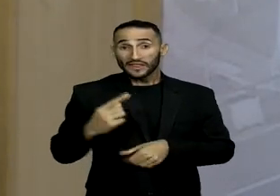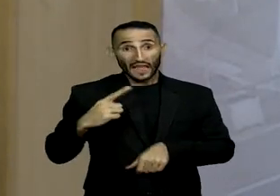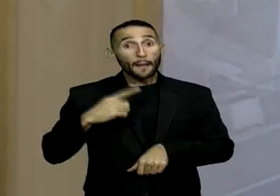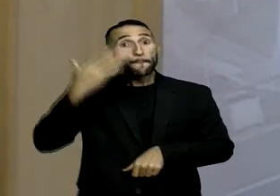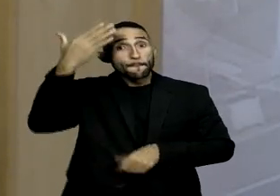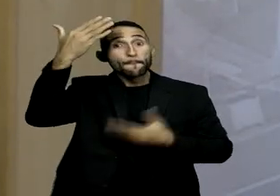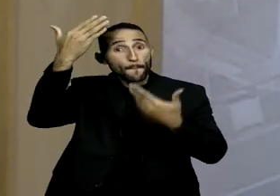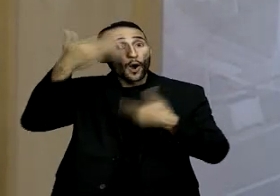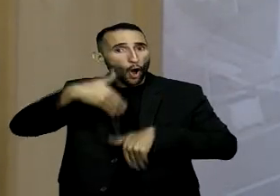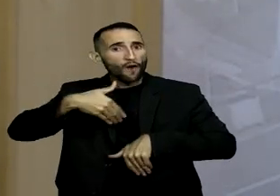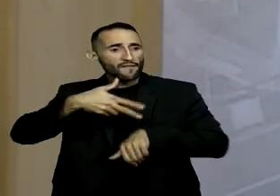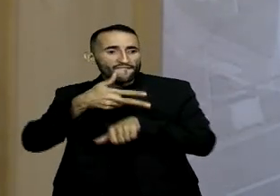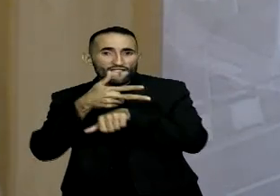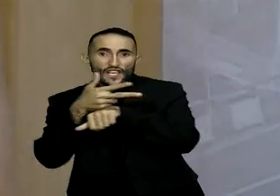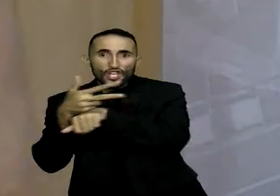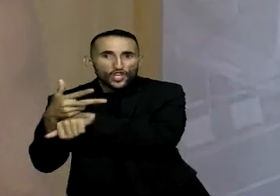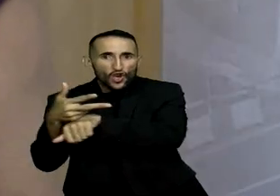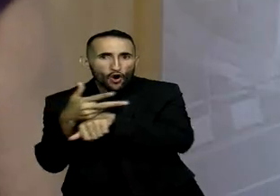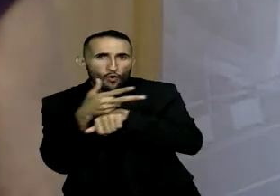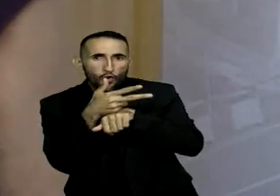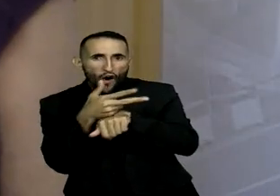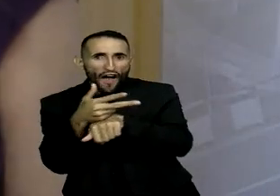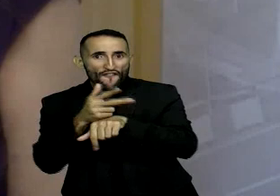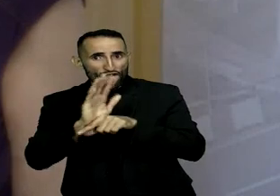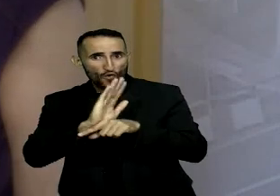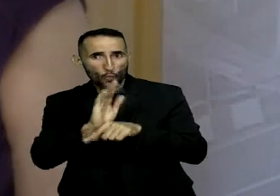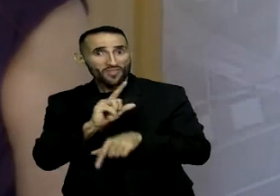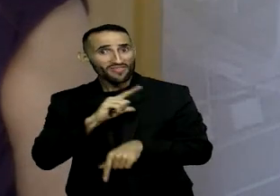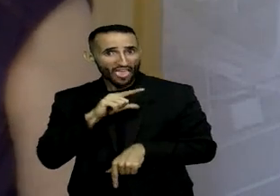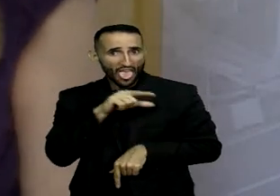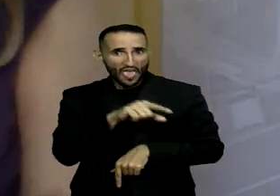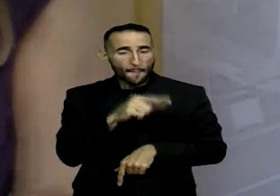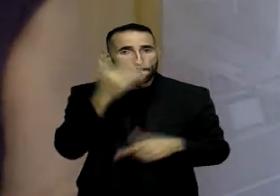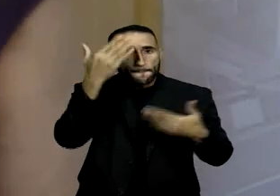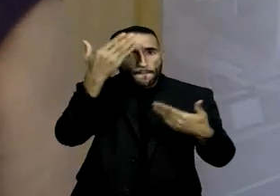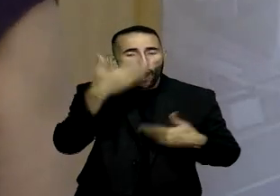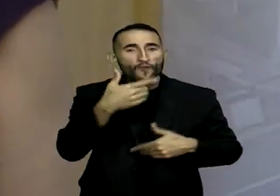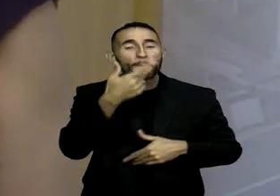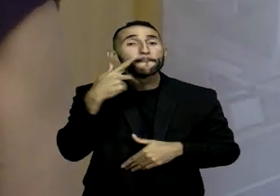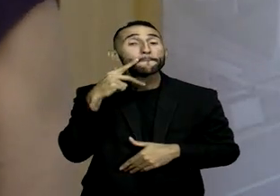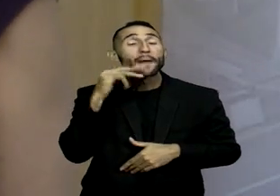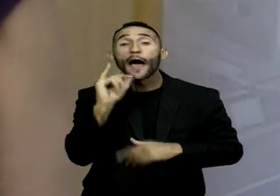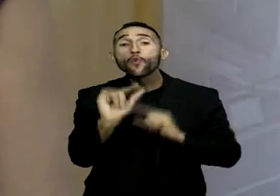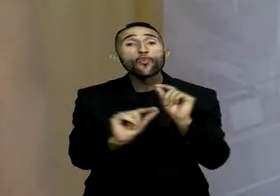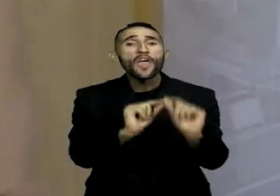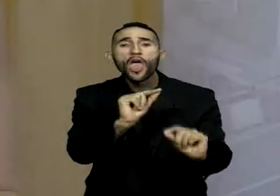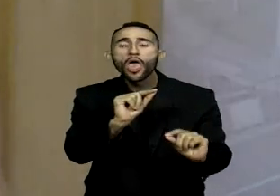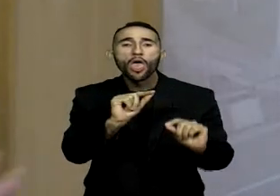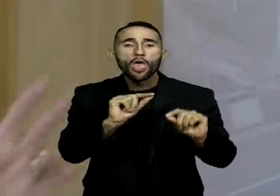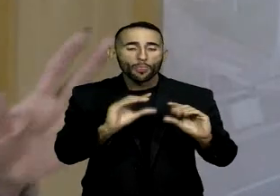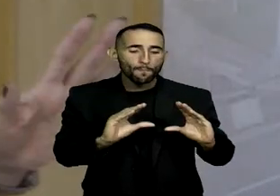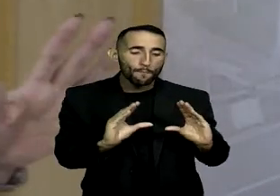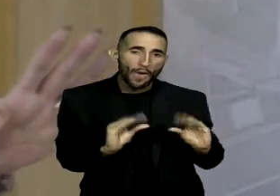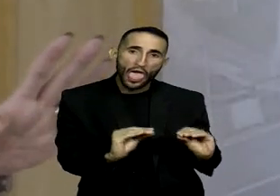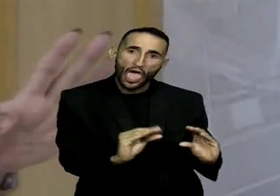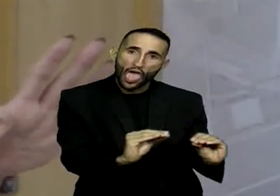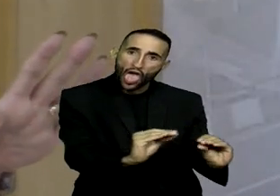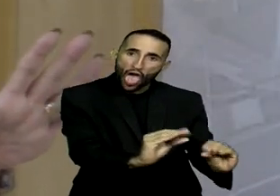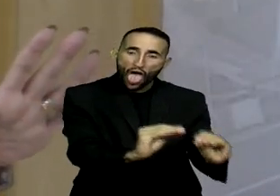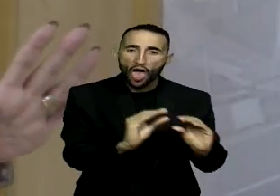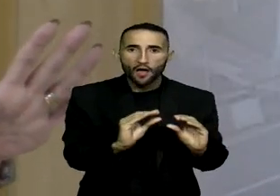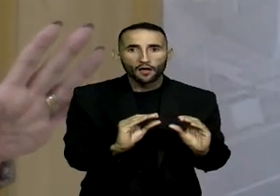o vídeo desse abuso sexual, dessa atrocidade, e esse pai está solto.